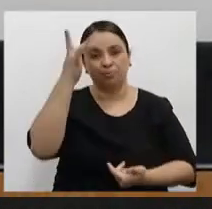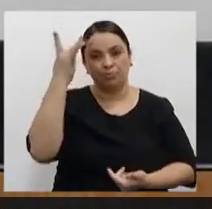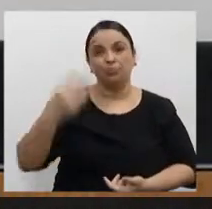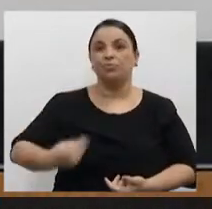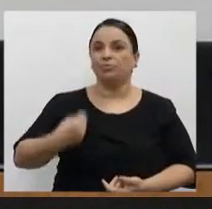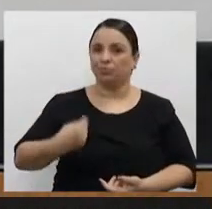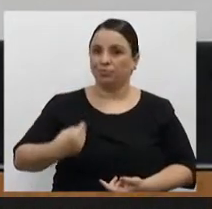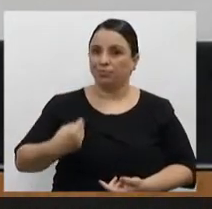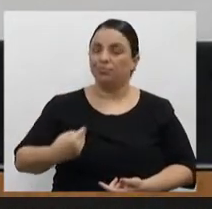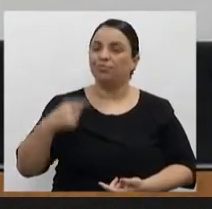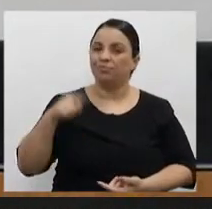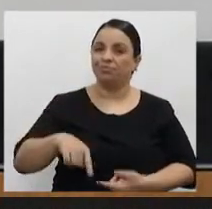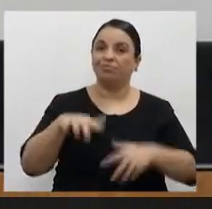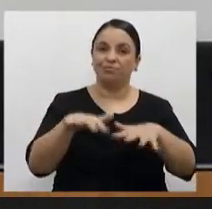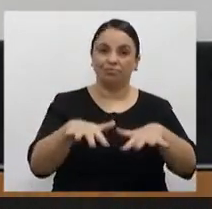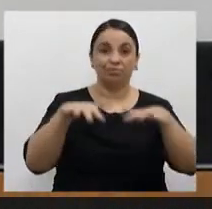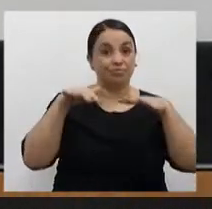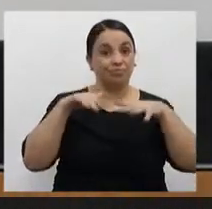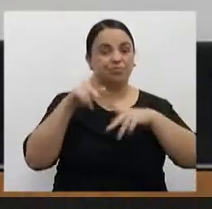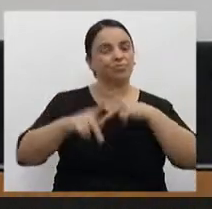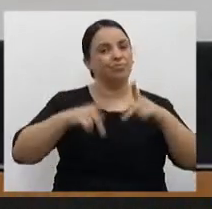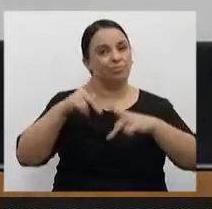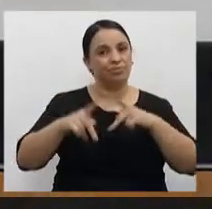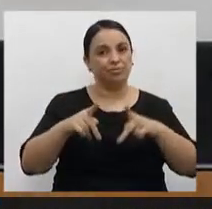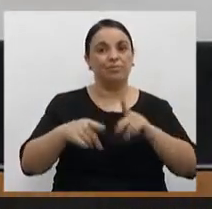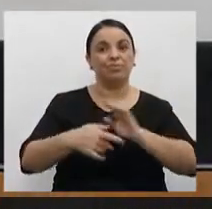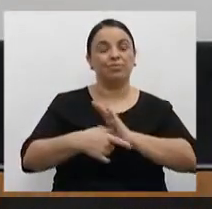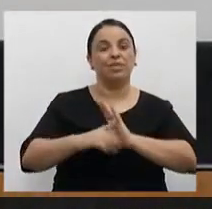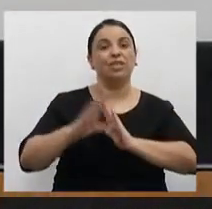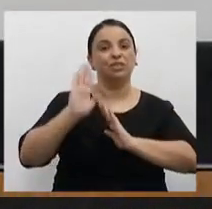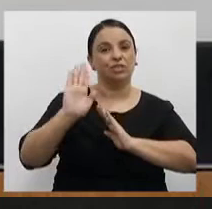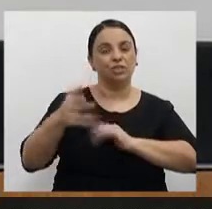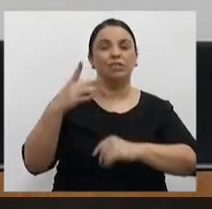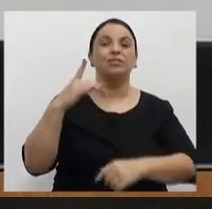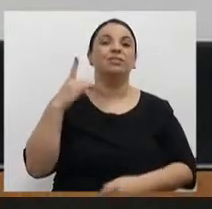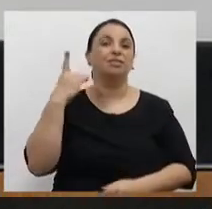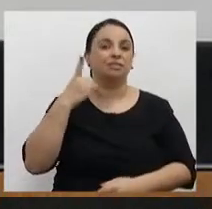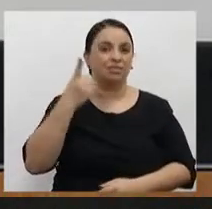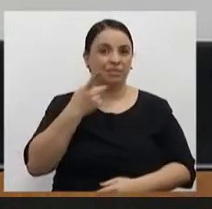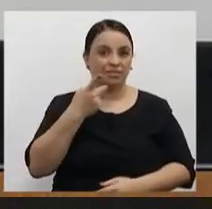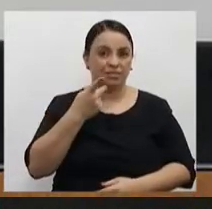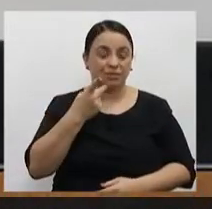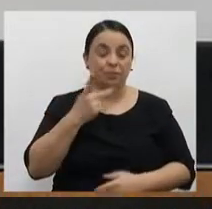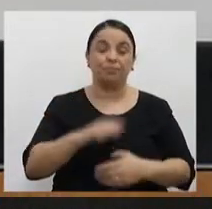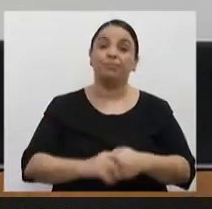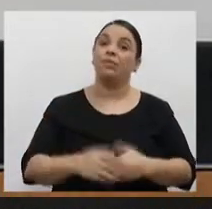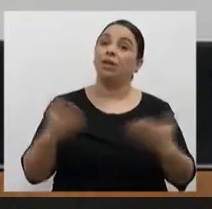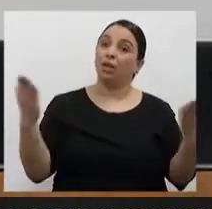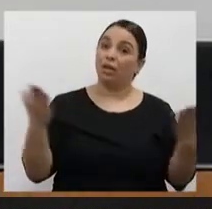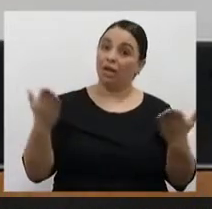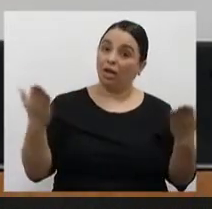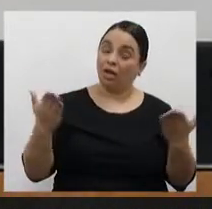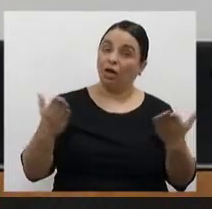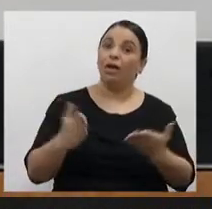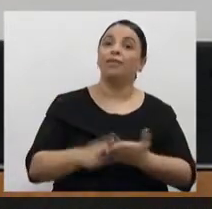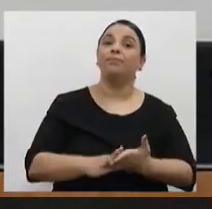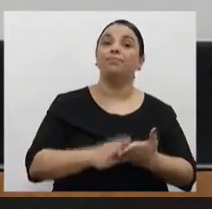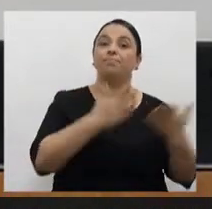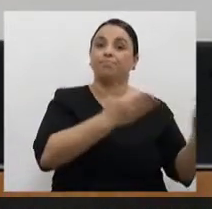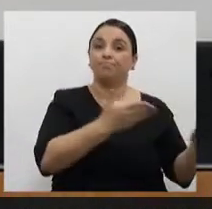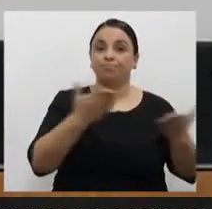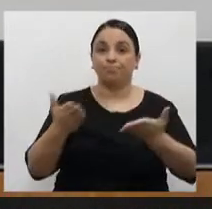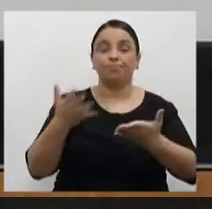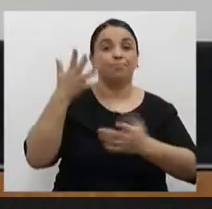nessa audiência pública, como foi citado aí pelos outros deputados. Eu vou passar, então, a palavra para os seus 5 minutos.